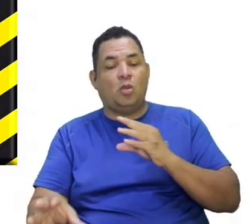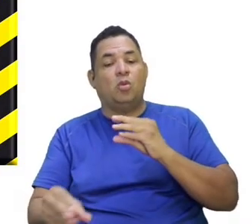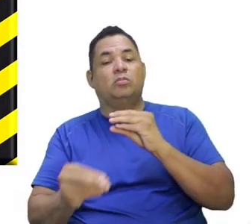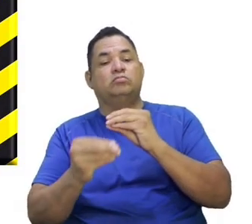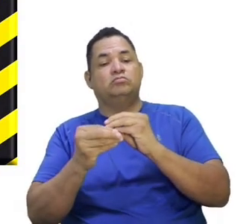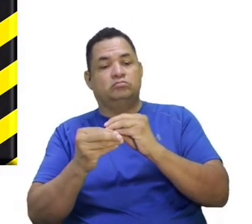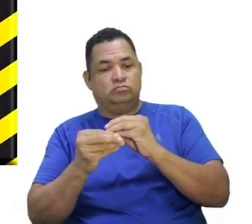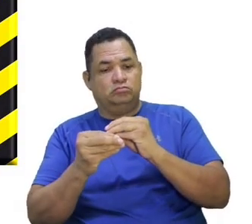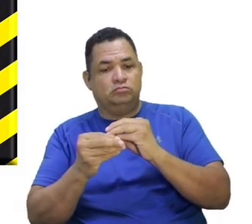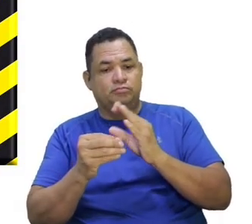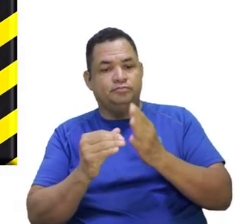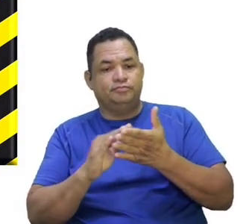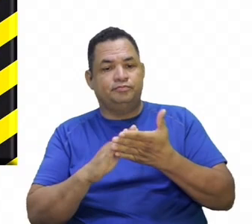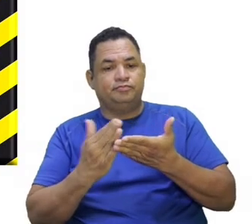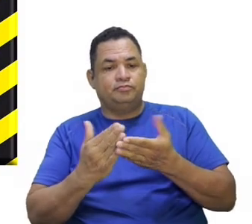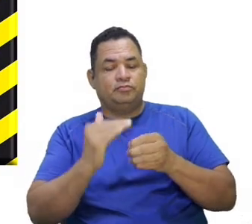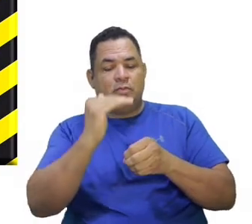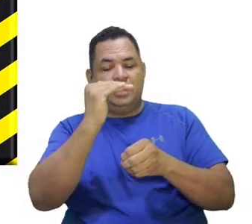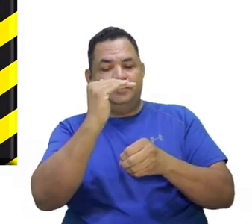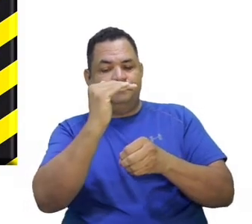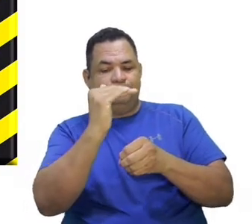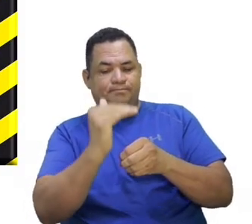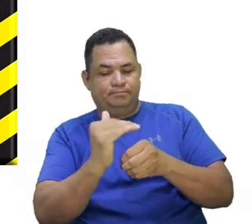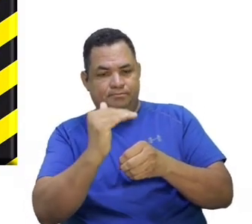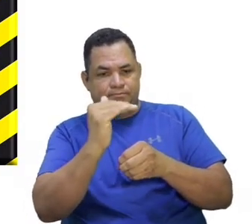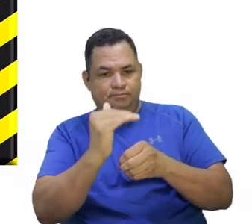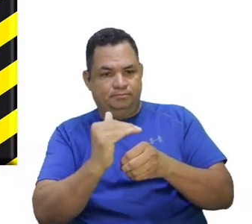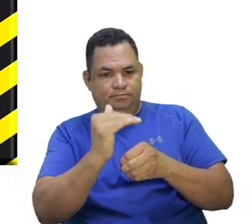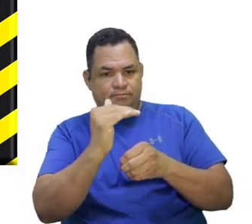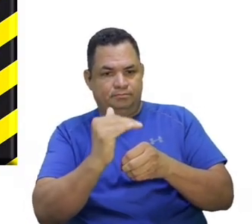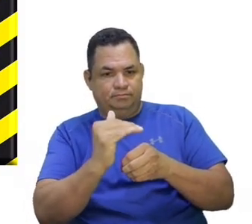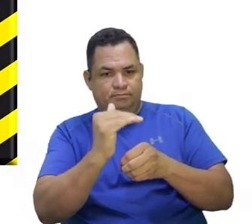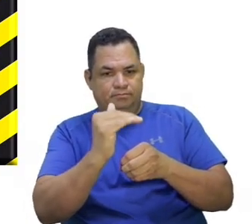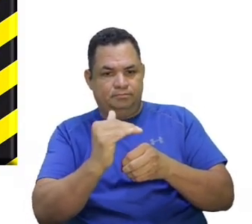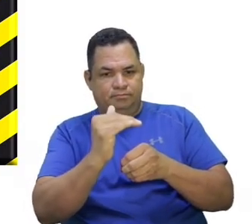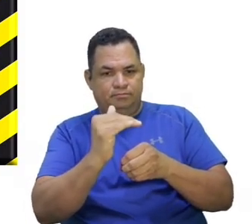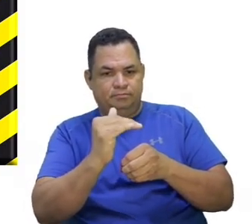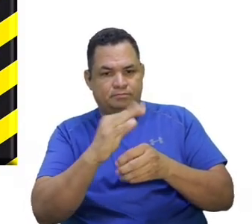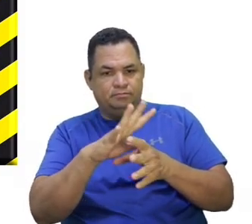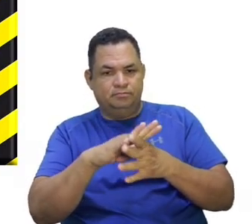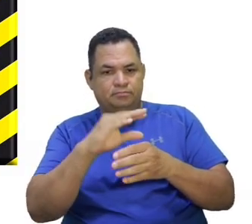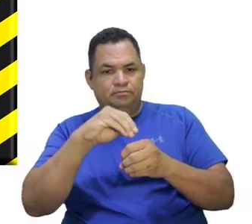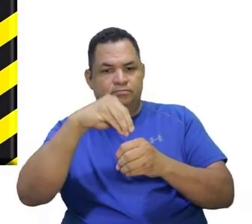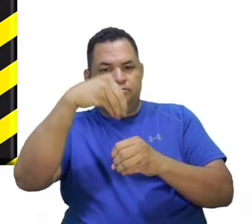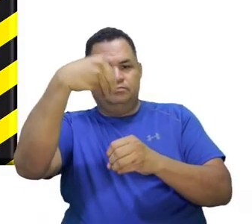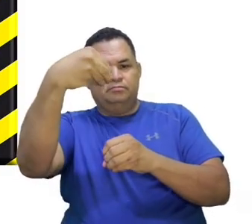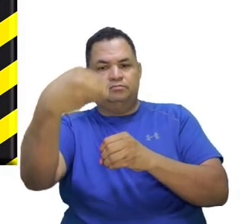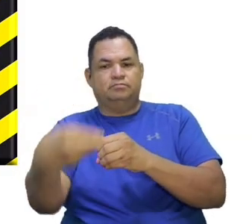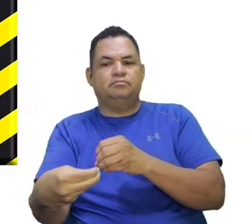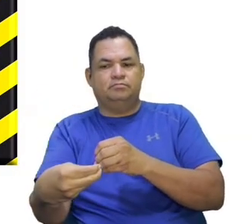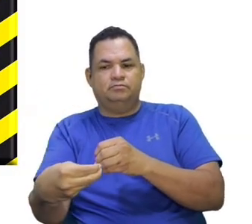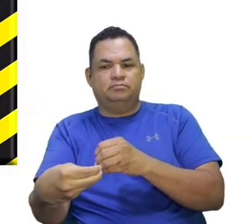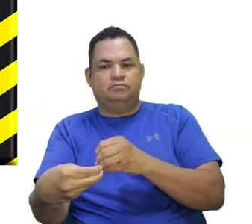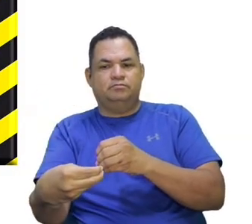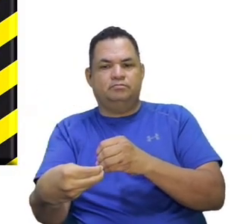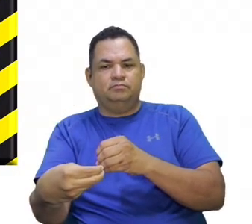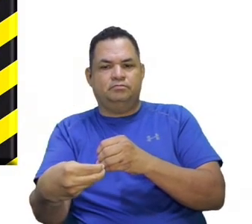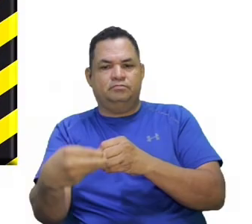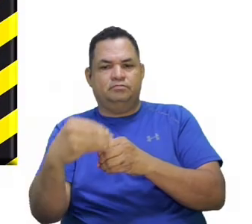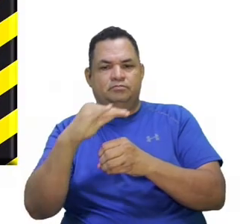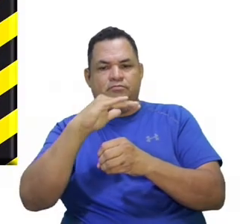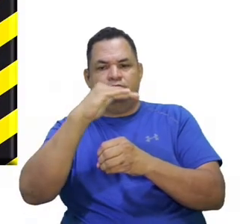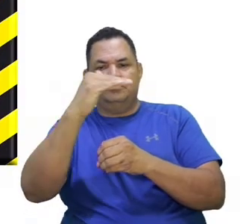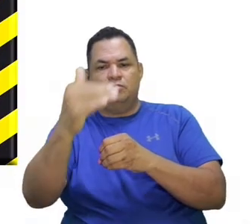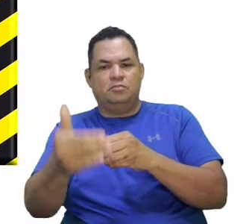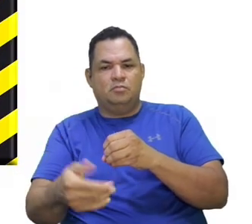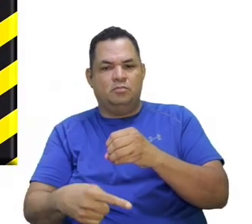perdidos ou recebidos a partir, ó, do subnível mais